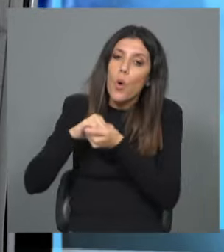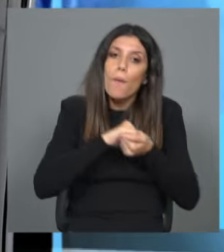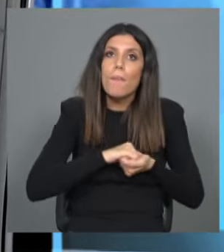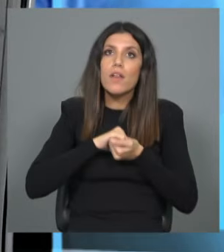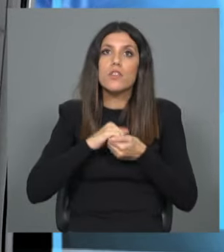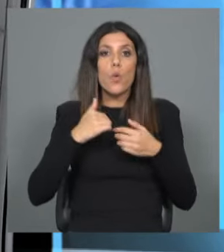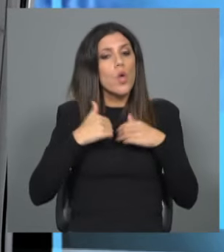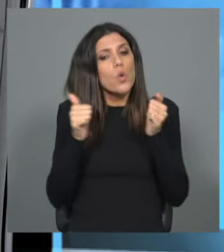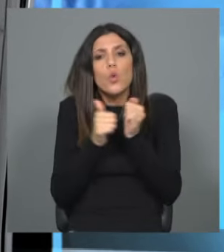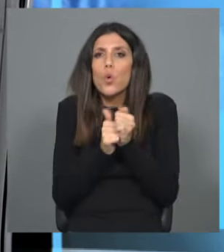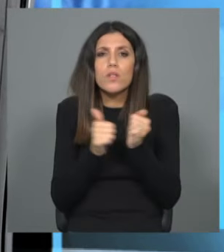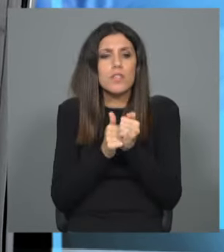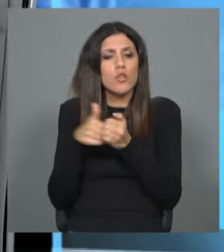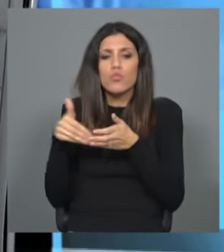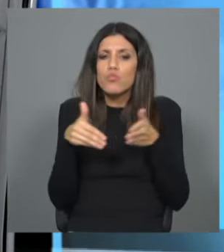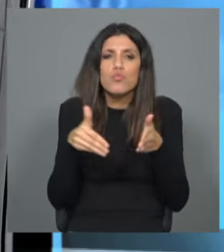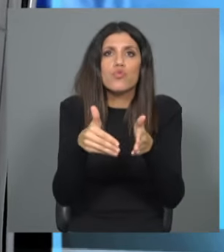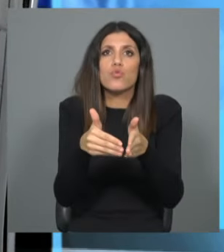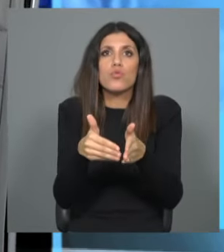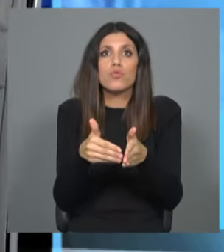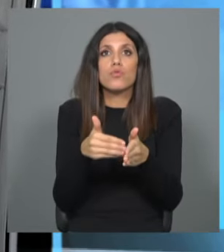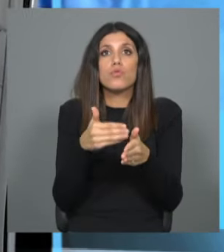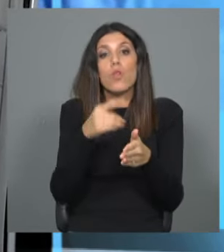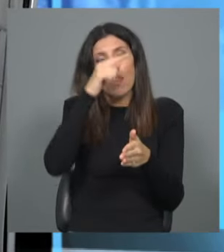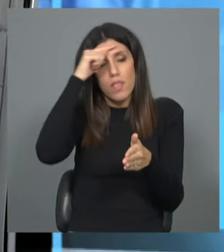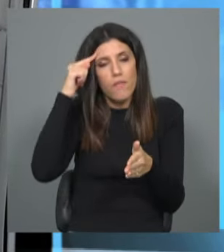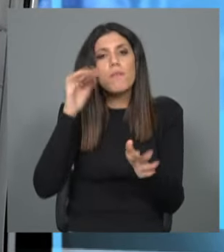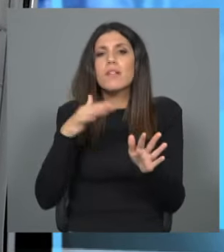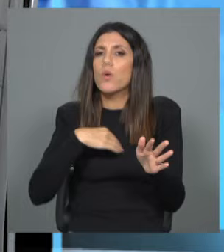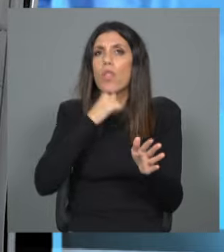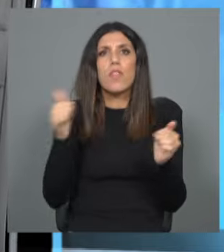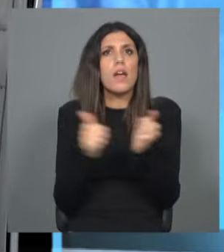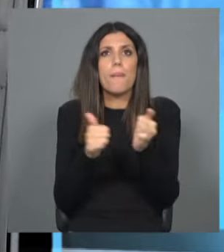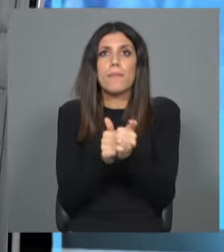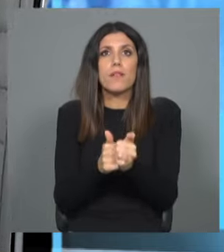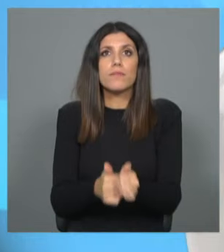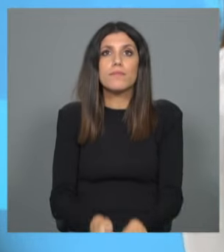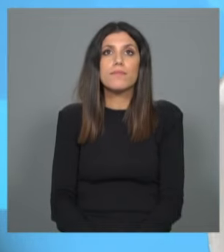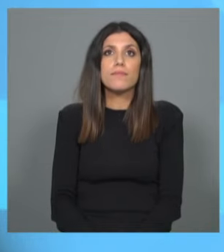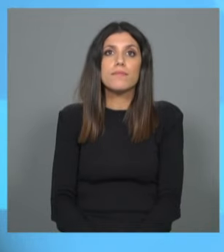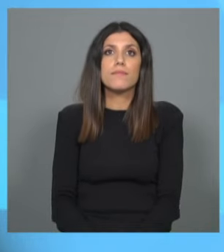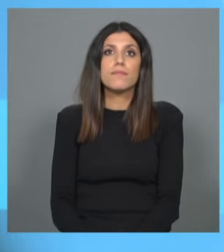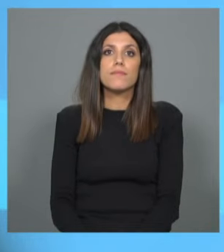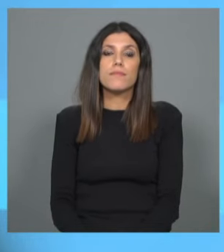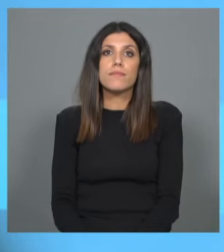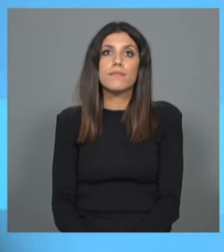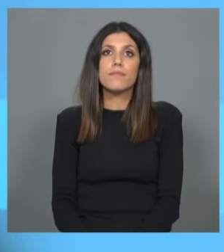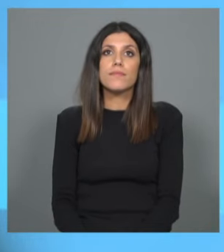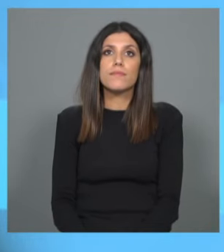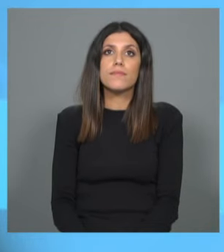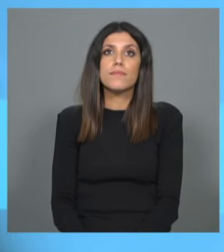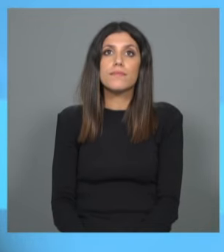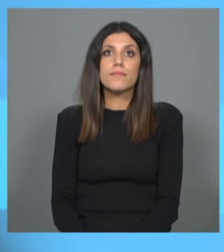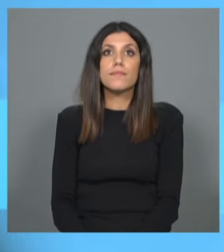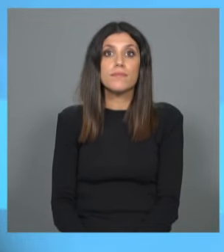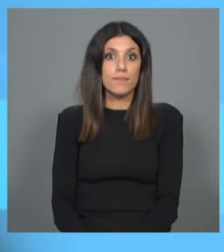contas comigo para o caminho, embora ele às vezes vai ser difícil, mas eu vou estar contigo, contas comigo. Fica essa, enfim,